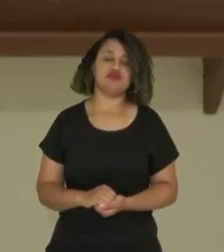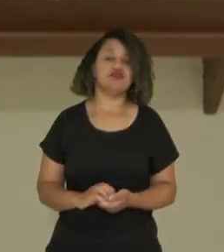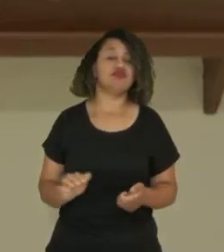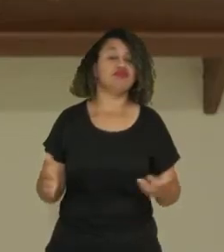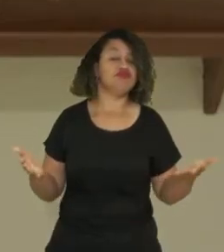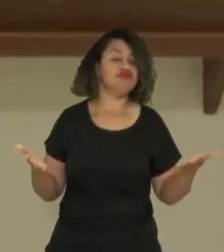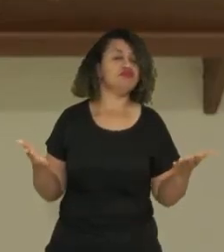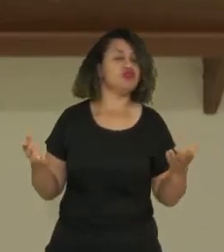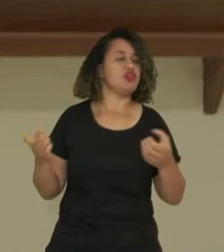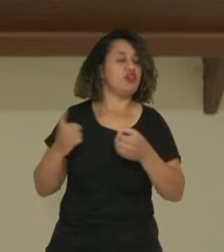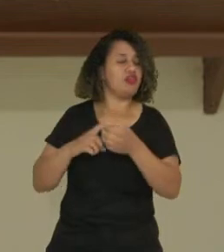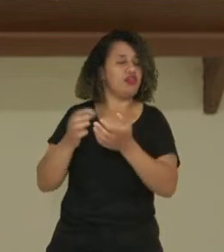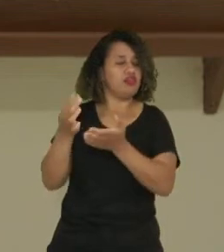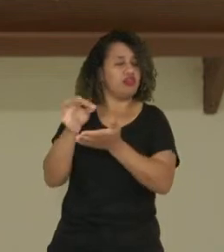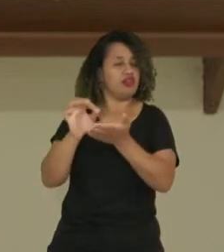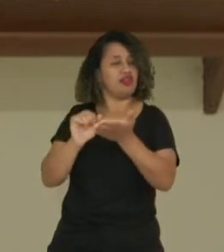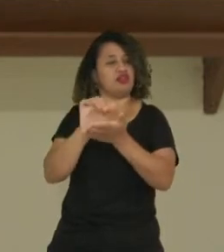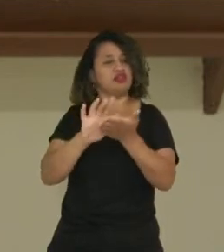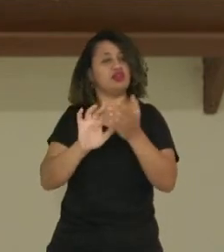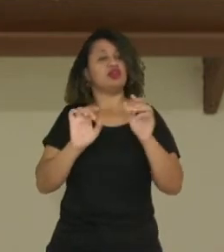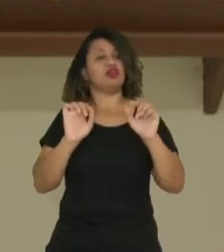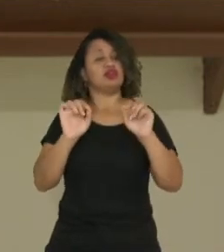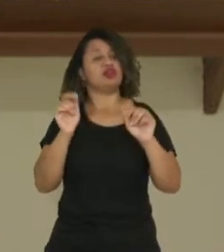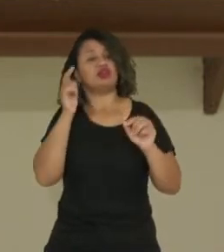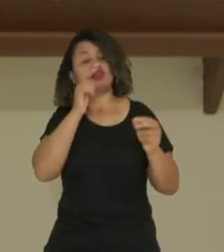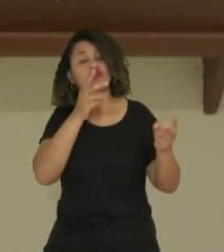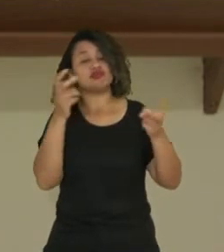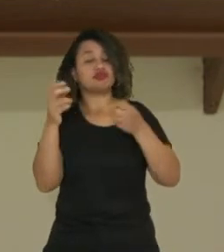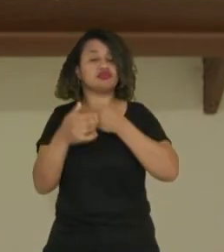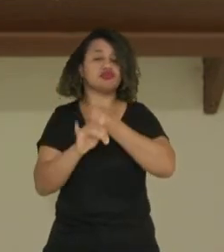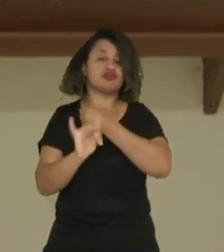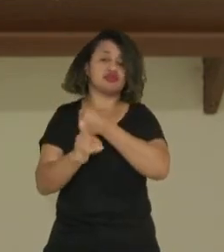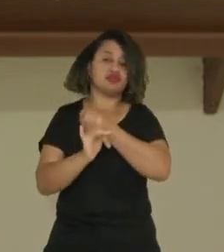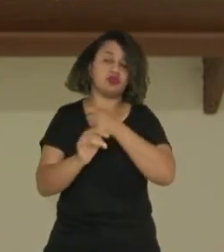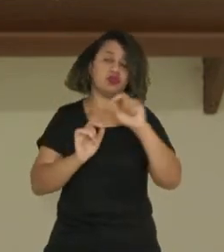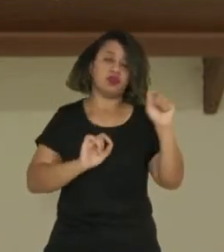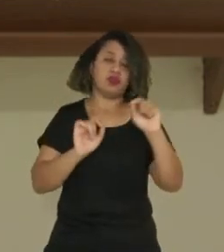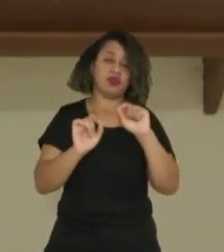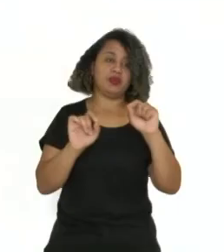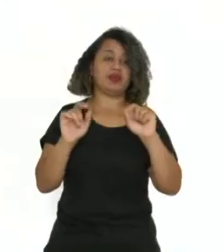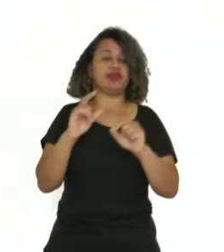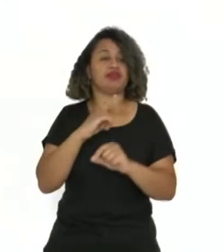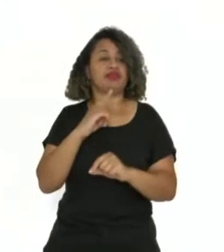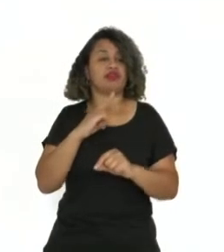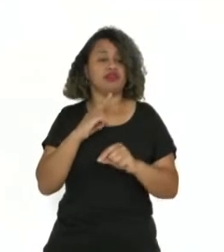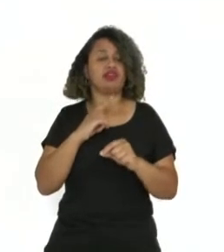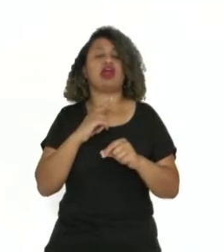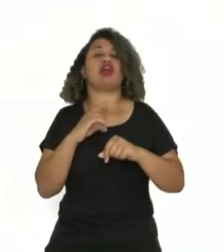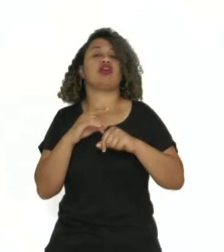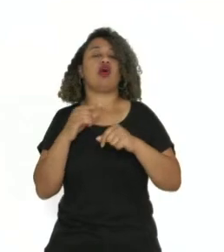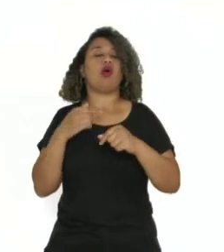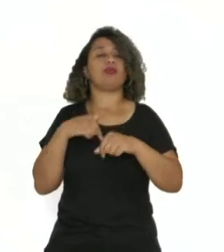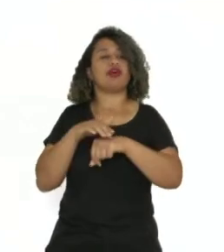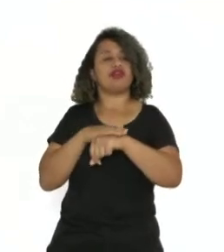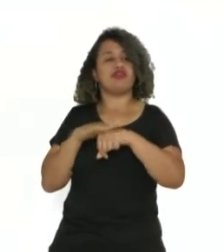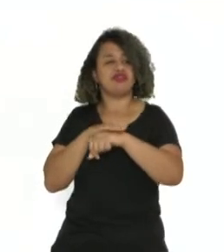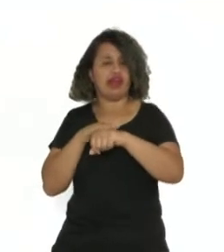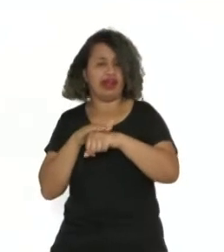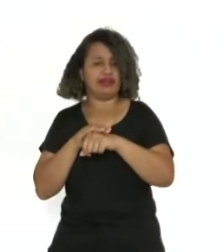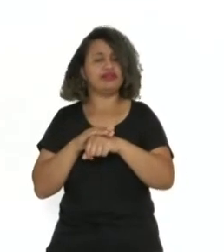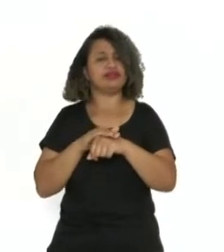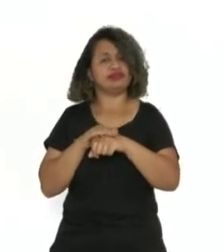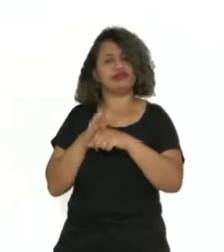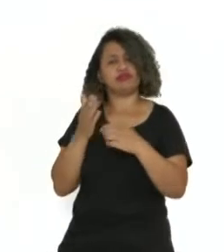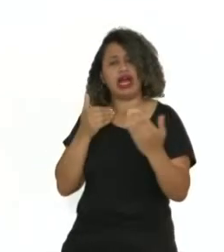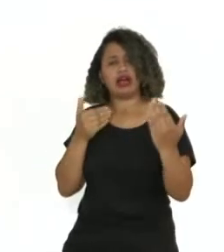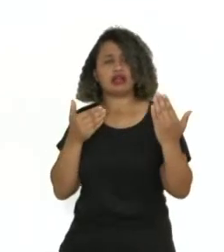Voltei a gabaritar contigo. Então, nós vamos perceber aqui na crônica, ó, a presença de um discurso. Esse discurso, o